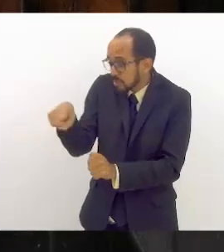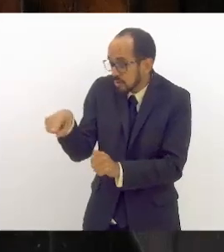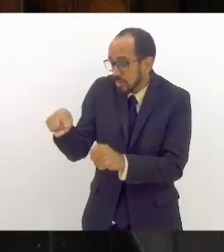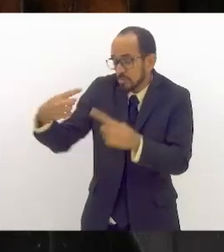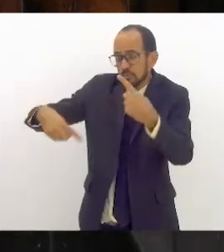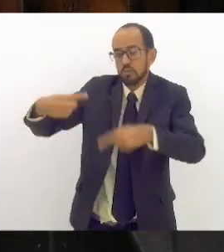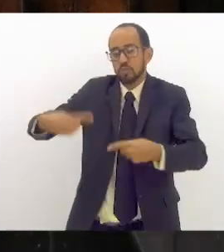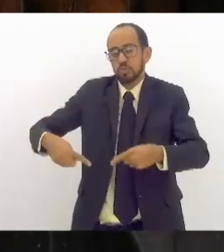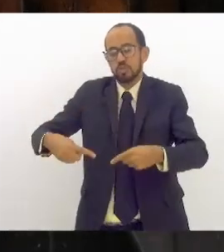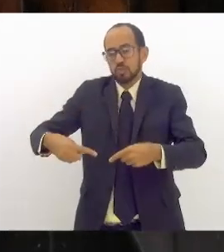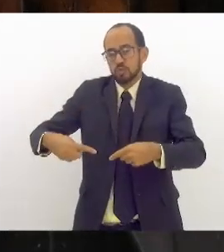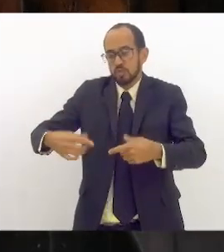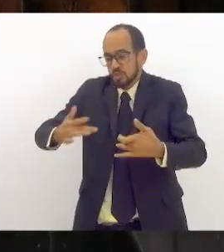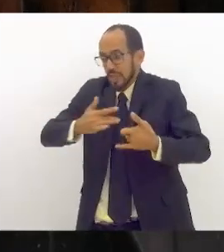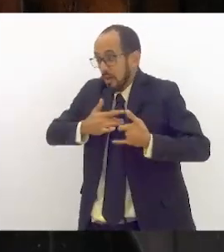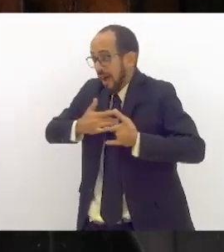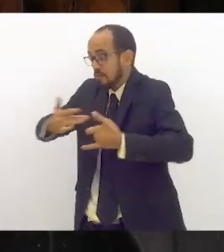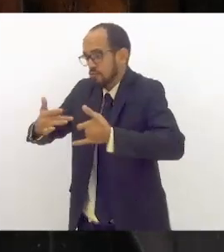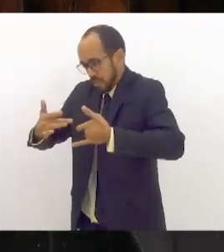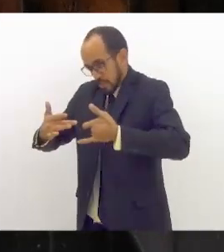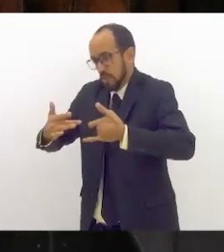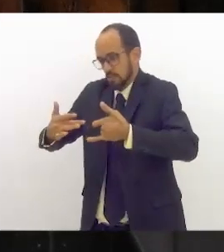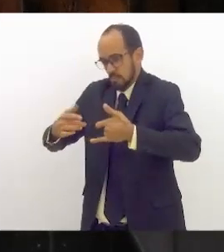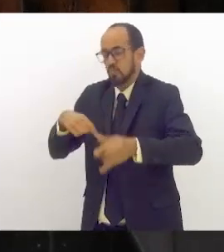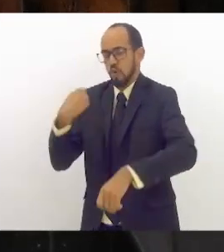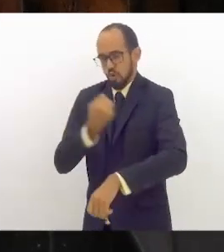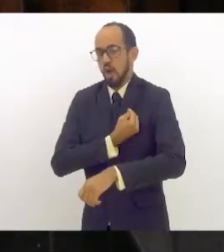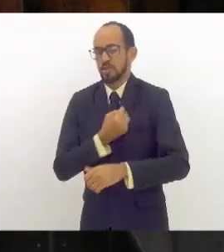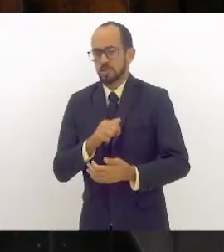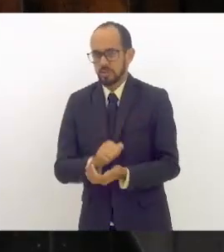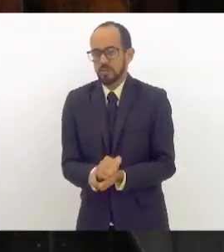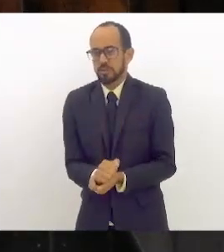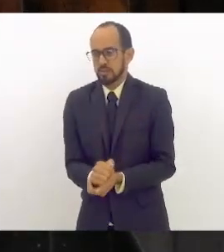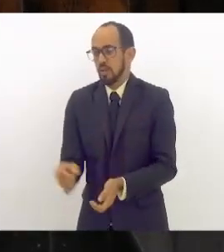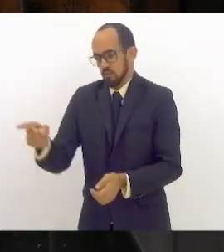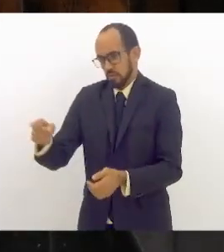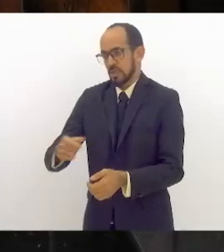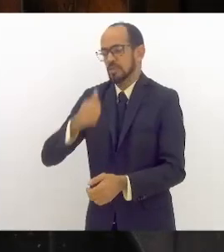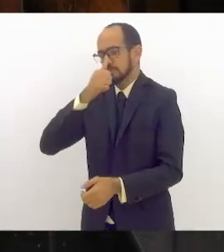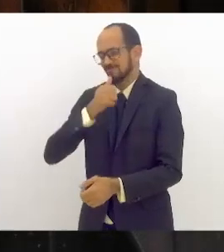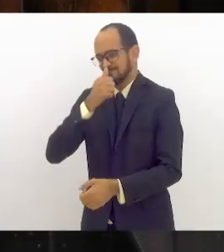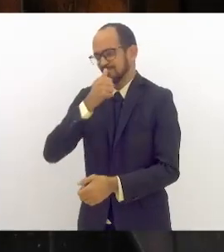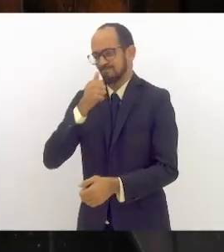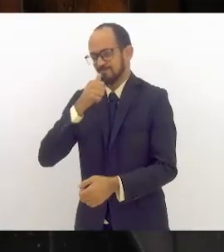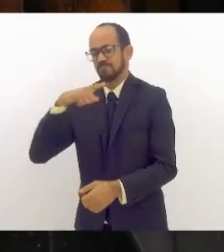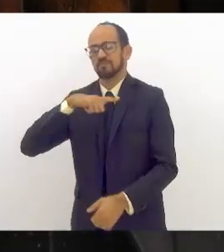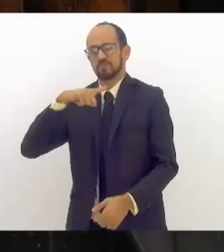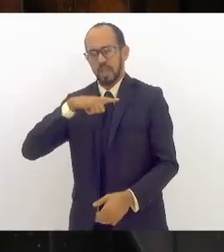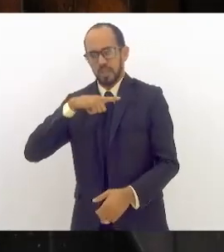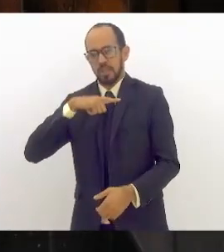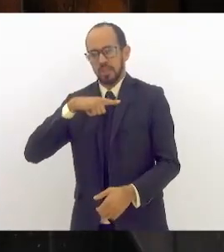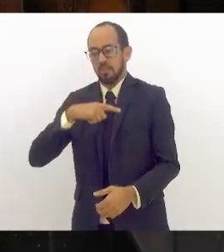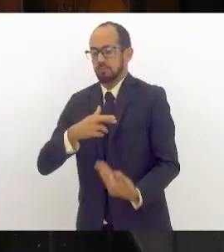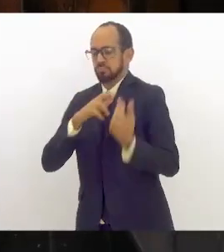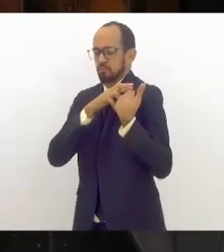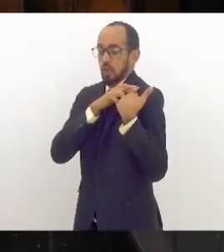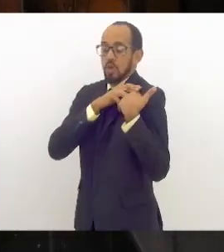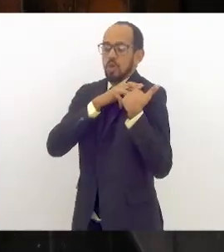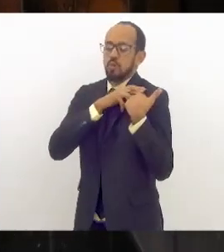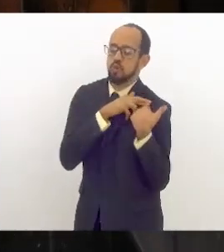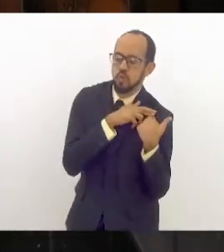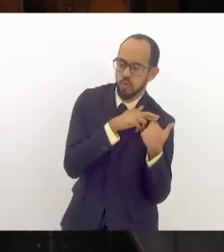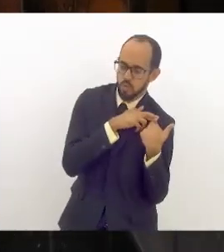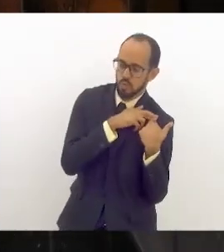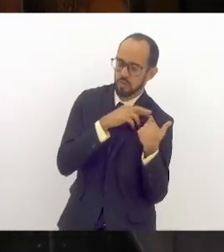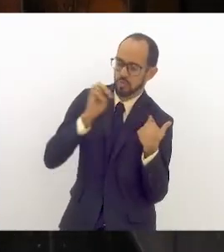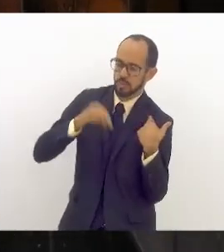deram a sua vida por nós porque hoje em dia isso vocês estão muito sacrificados vocês estão muito sobrecarregados vocês